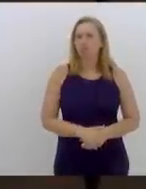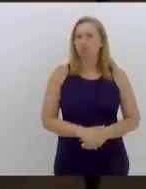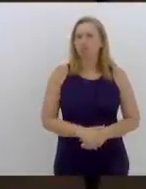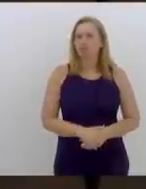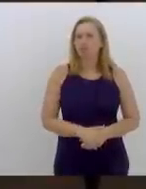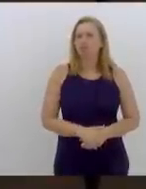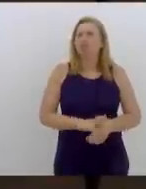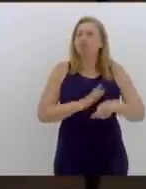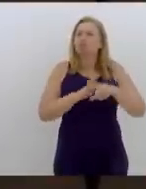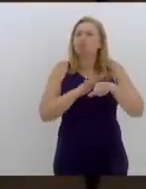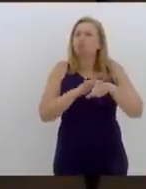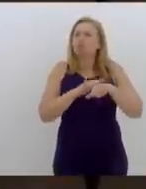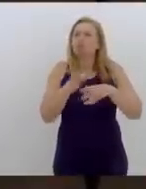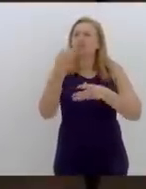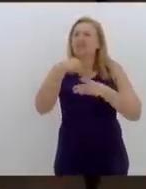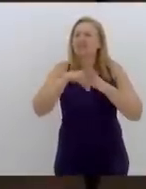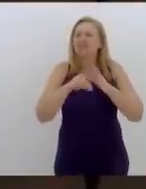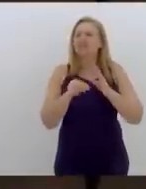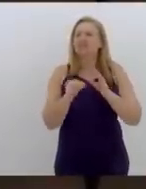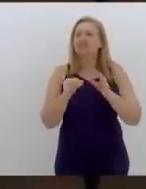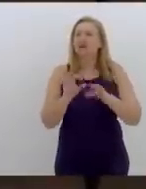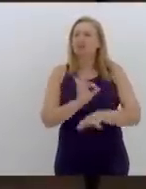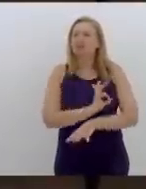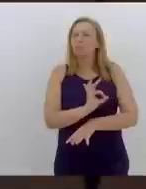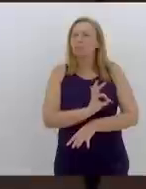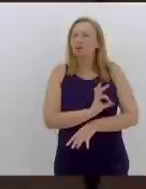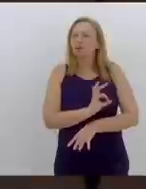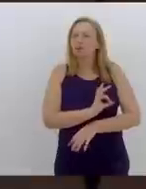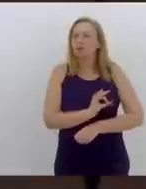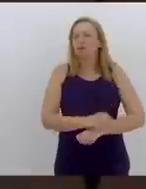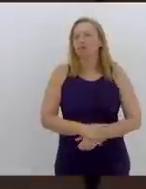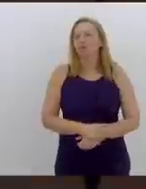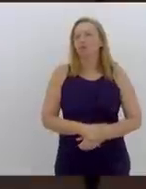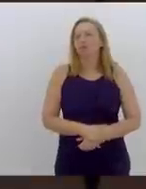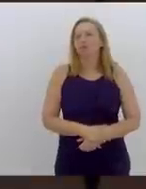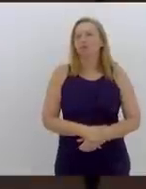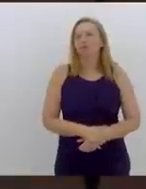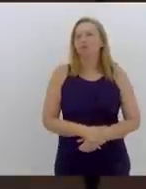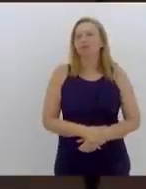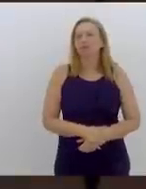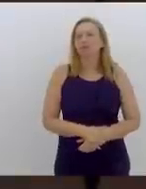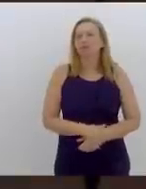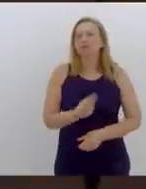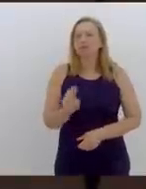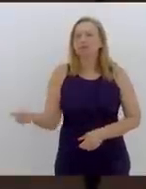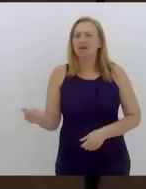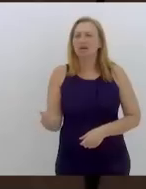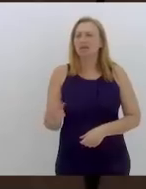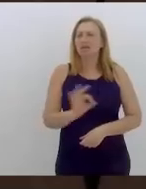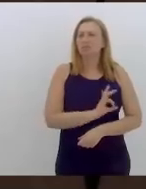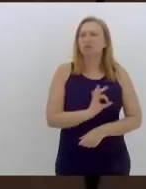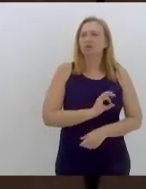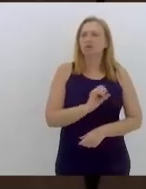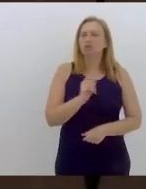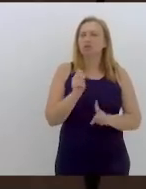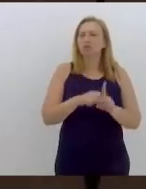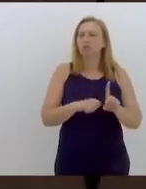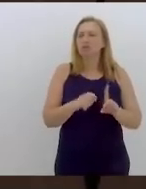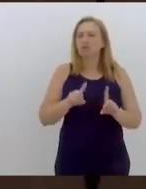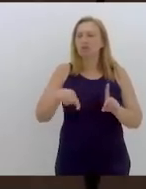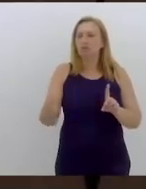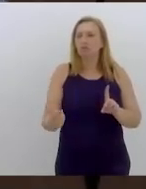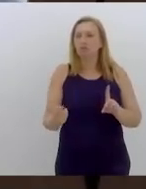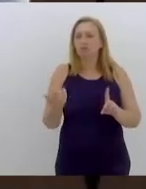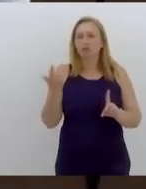fiquei doente dentro da Polícia já era permanente sair da polícia um mês depois arrumei meu emprego